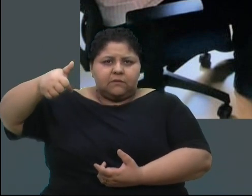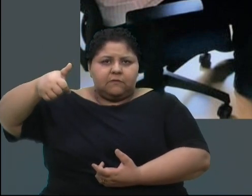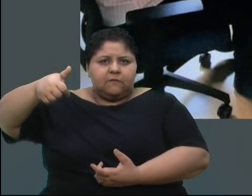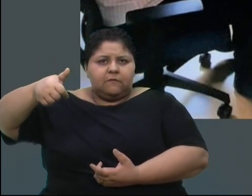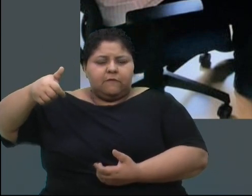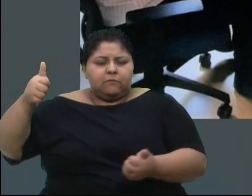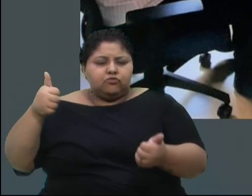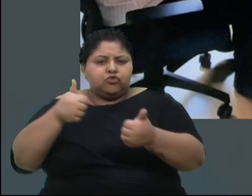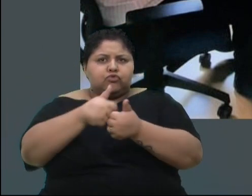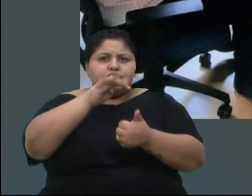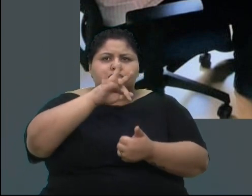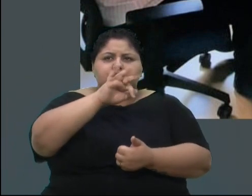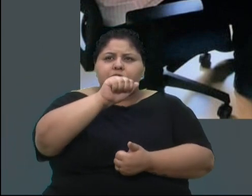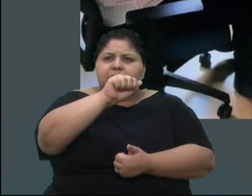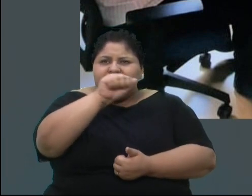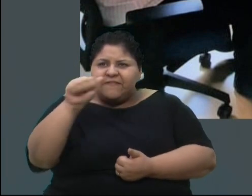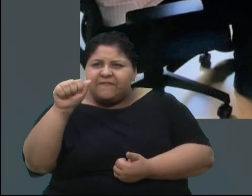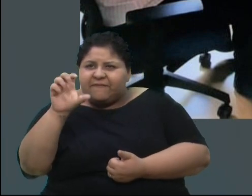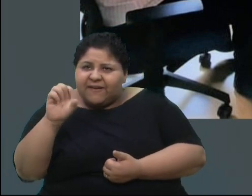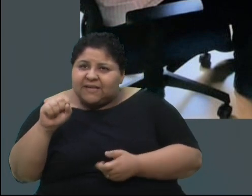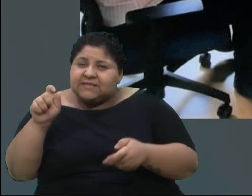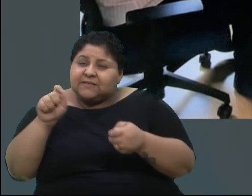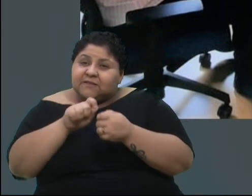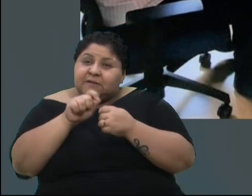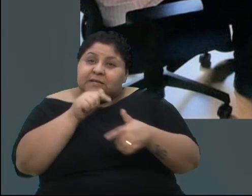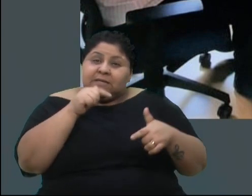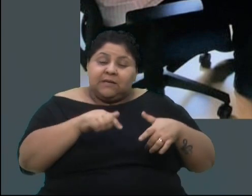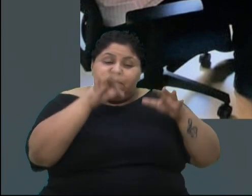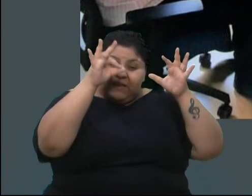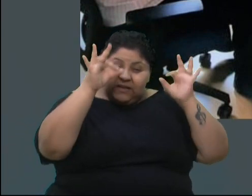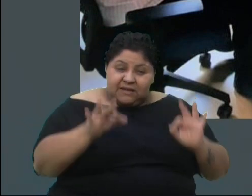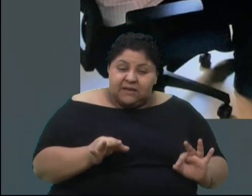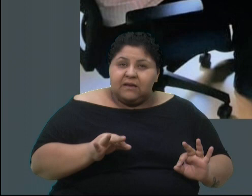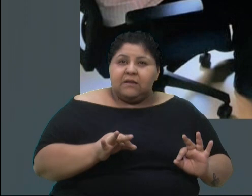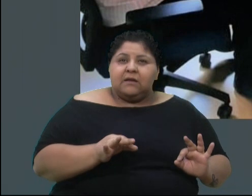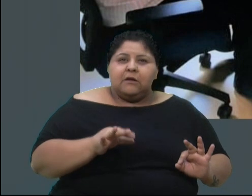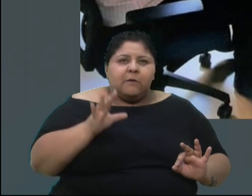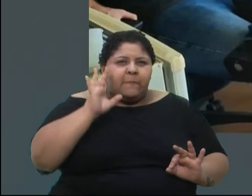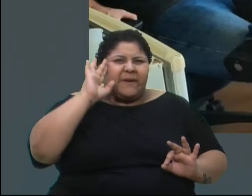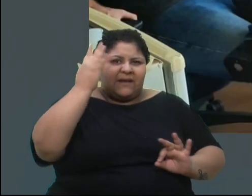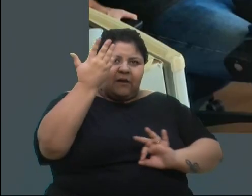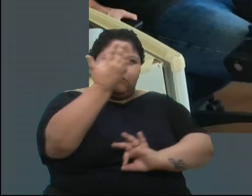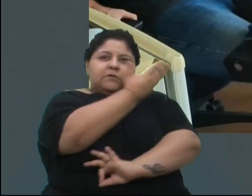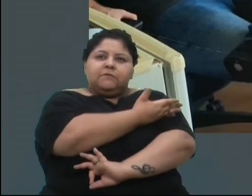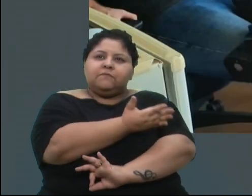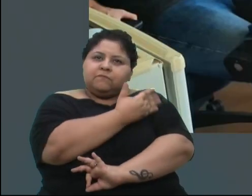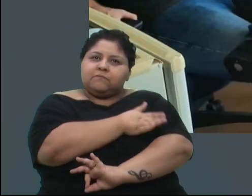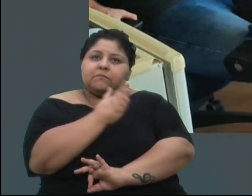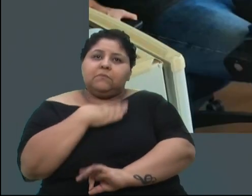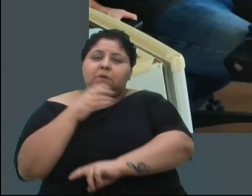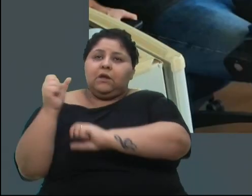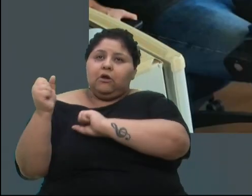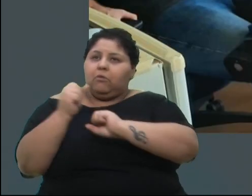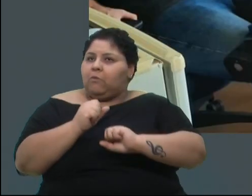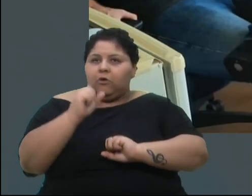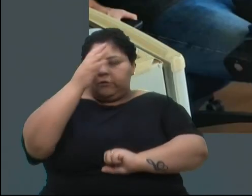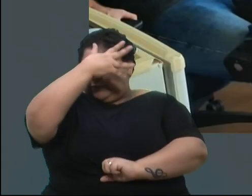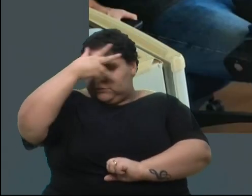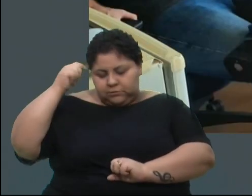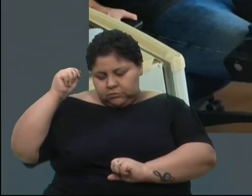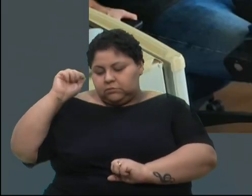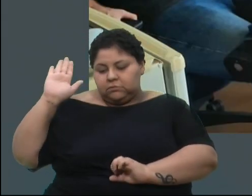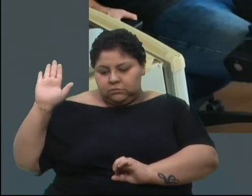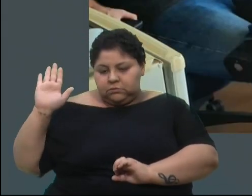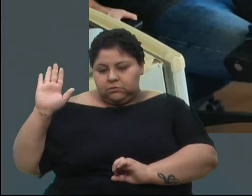FAS, fazer um trabalho digno para que de fato funcione na prática. E não posso deixar de esquecer, porque a